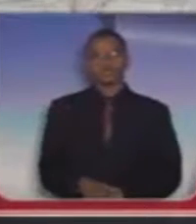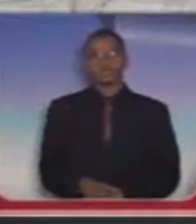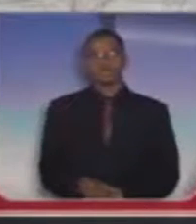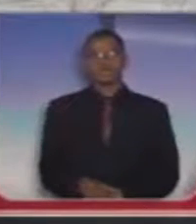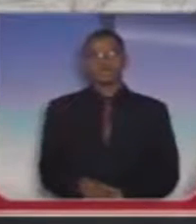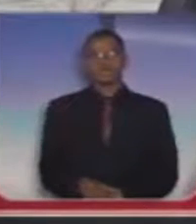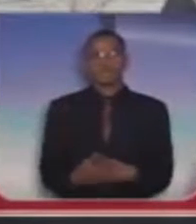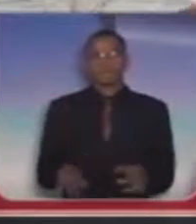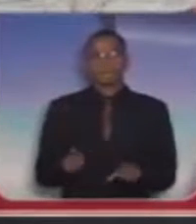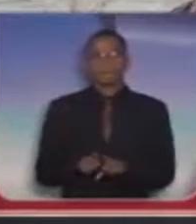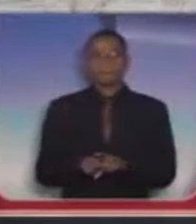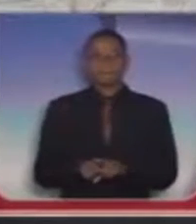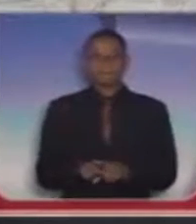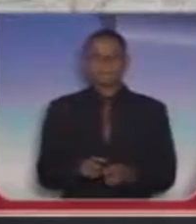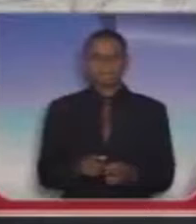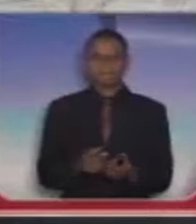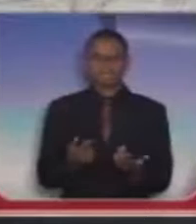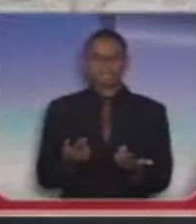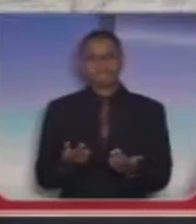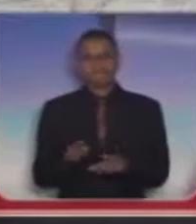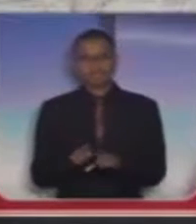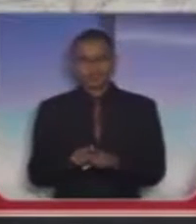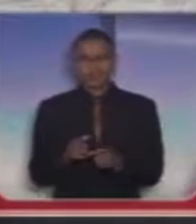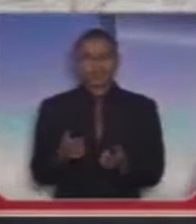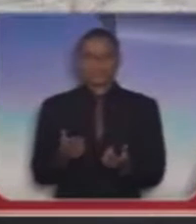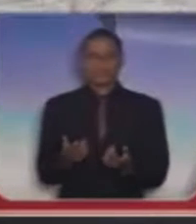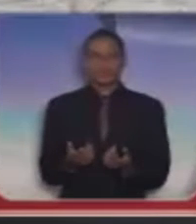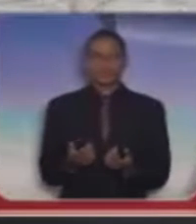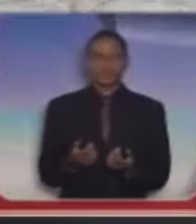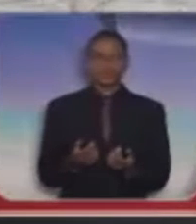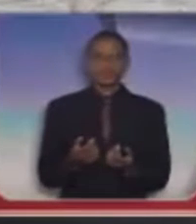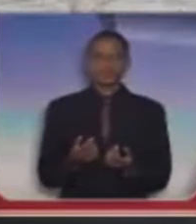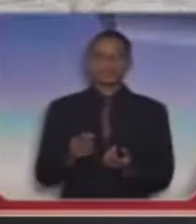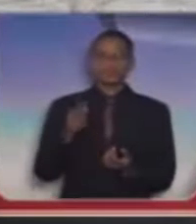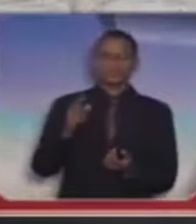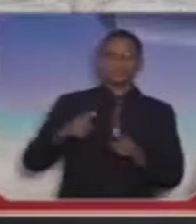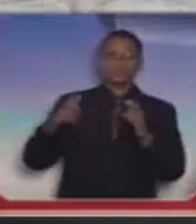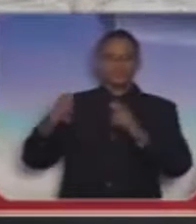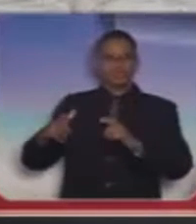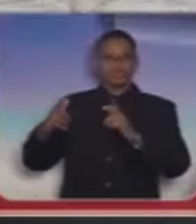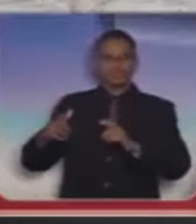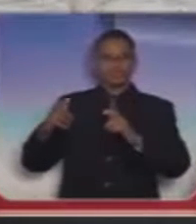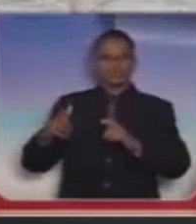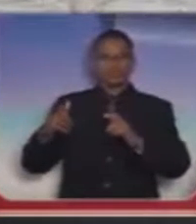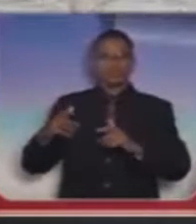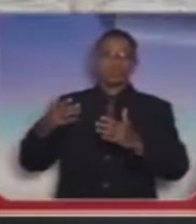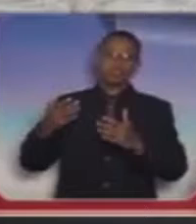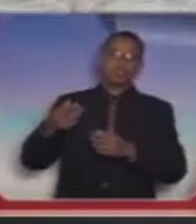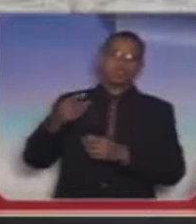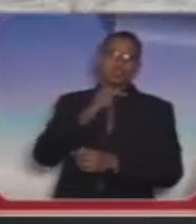e desmoraliza e desmoralizaram esse que é o espaço da soberania popular que a presidência da